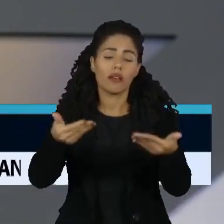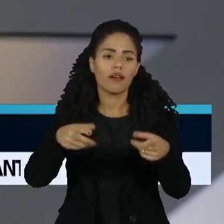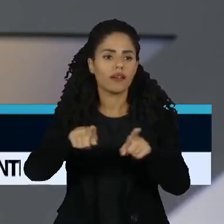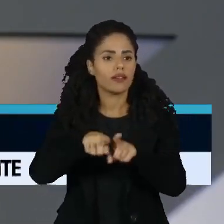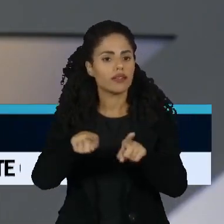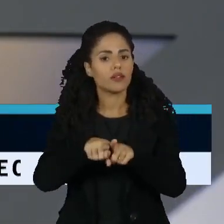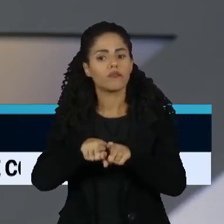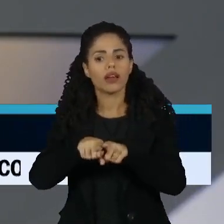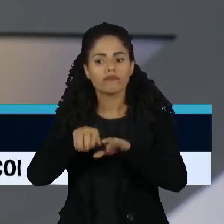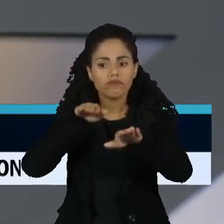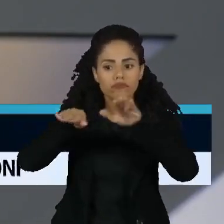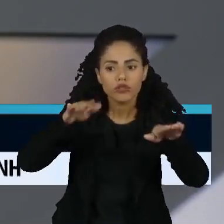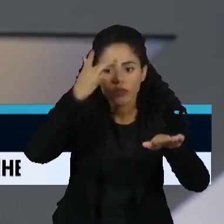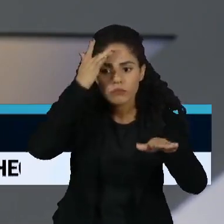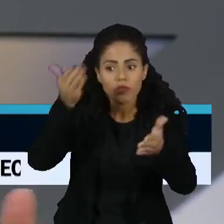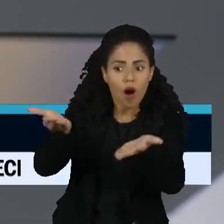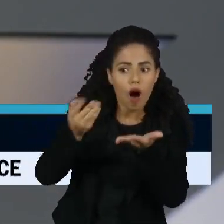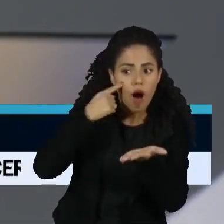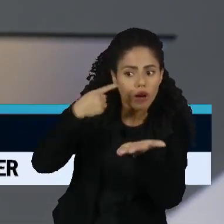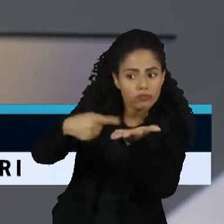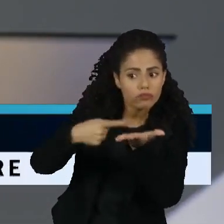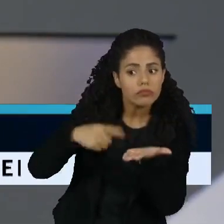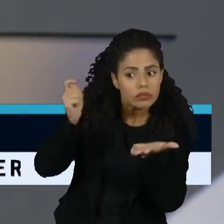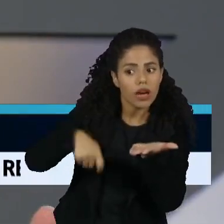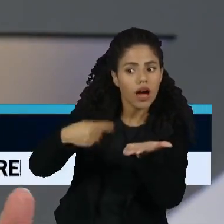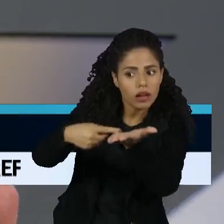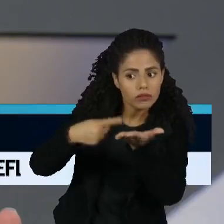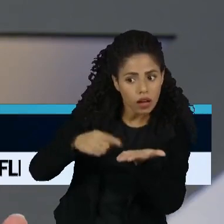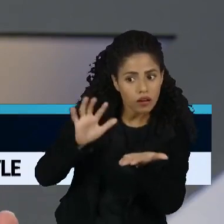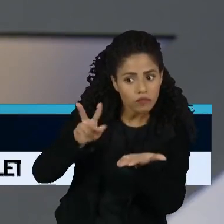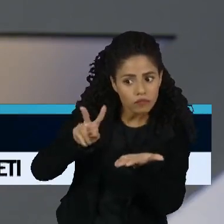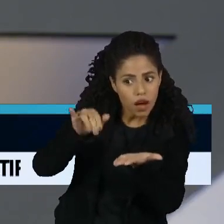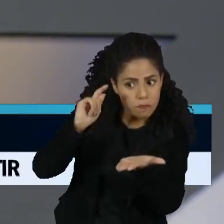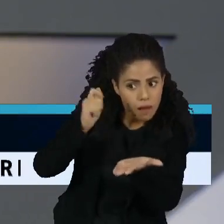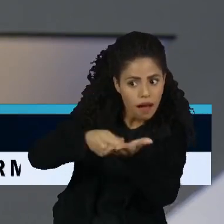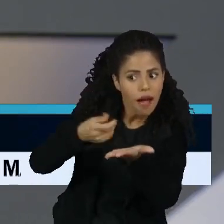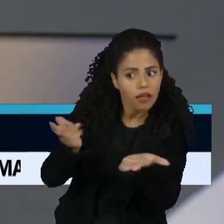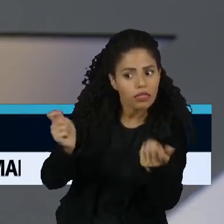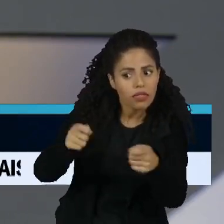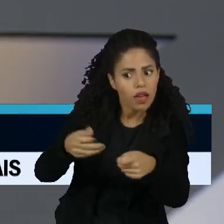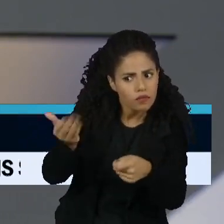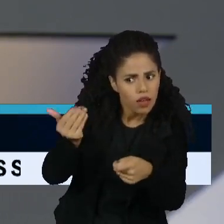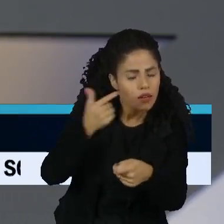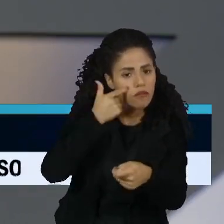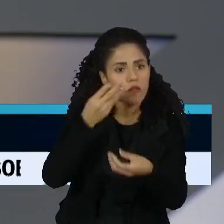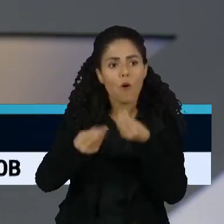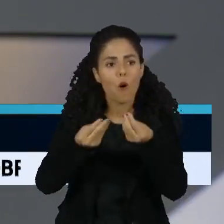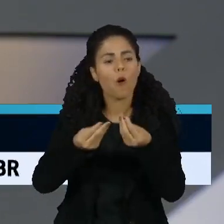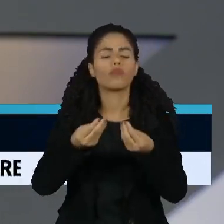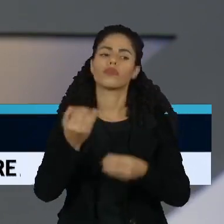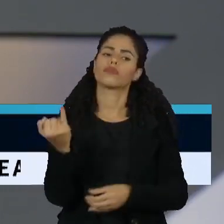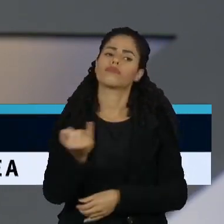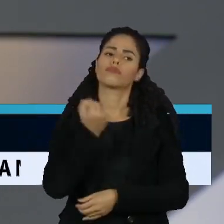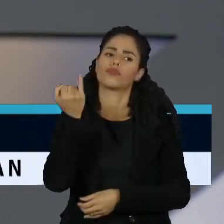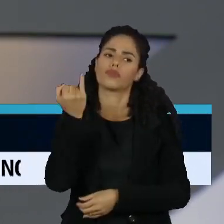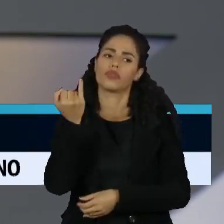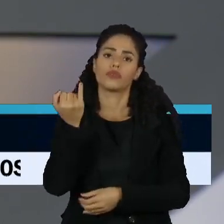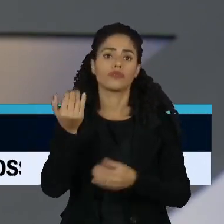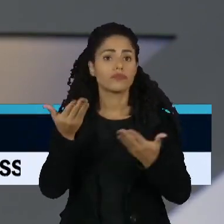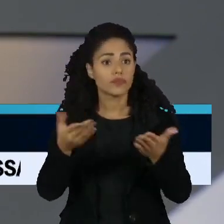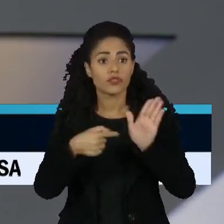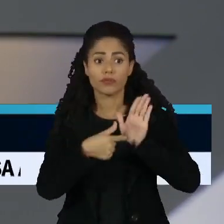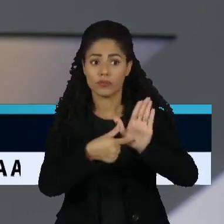essas pessoas para elas terem uma saúde financeira é também eh relevante Como já foi